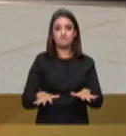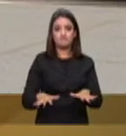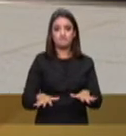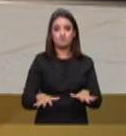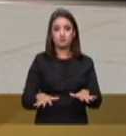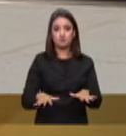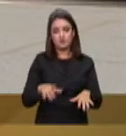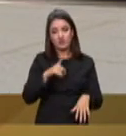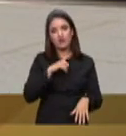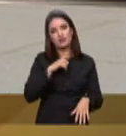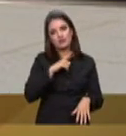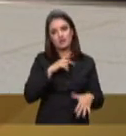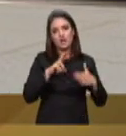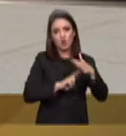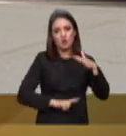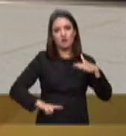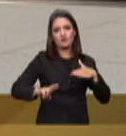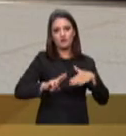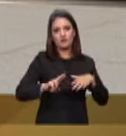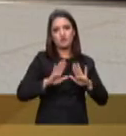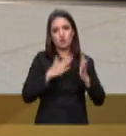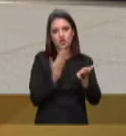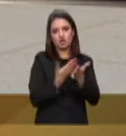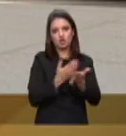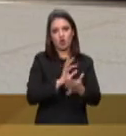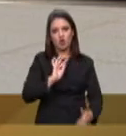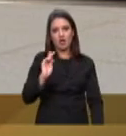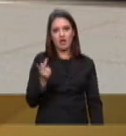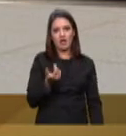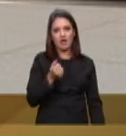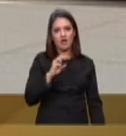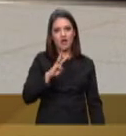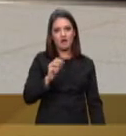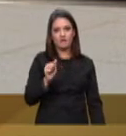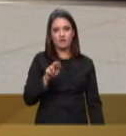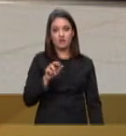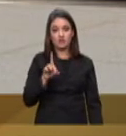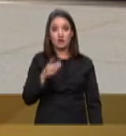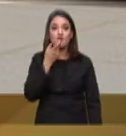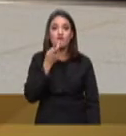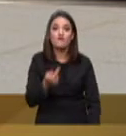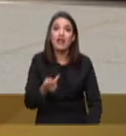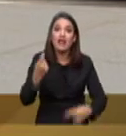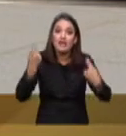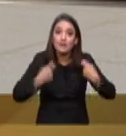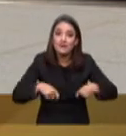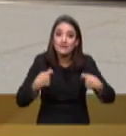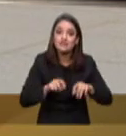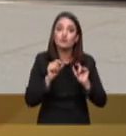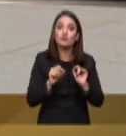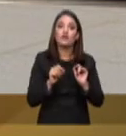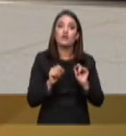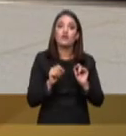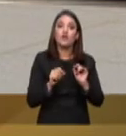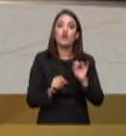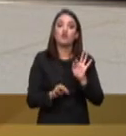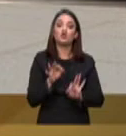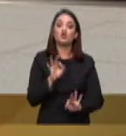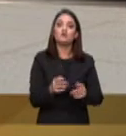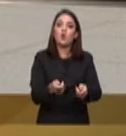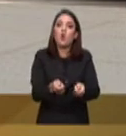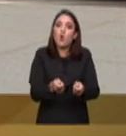da Harvard Law School, Breyer aponta para a necessidade de autocontenção dos